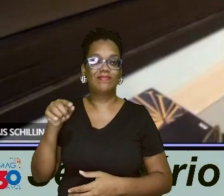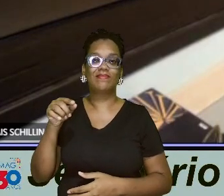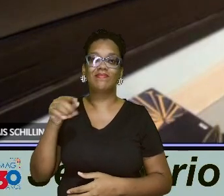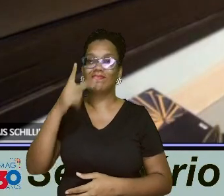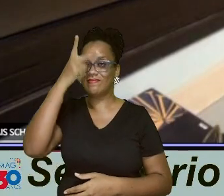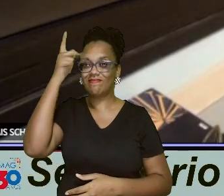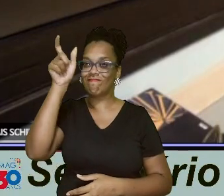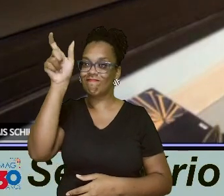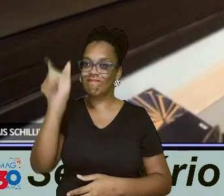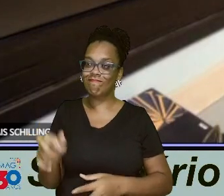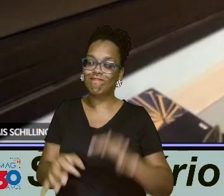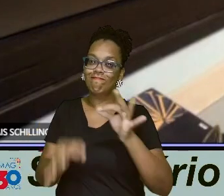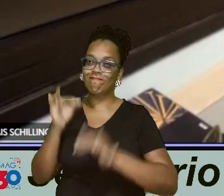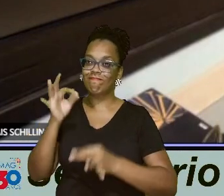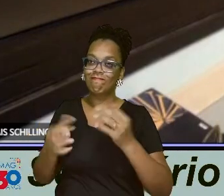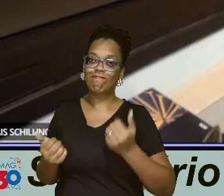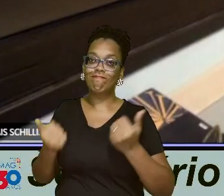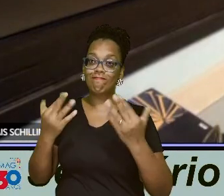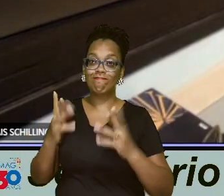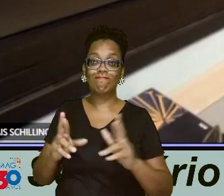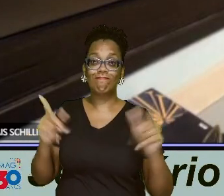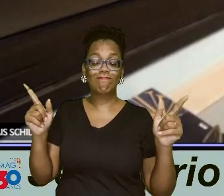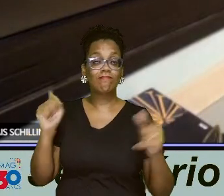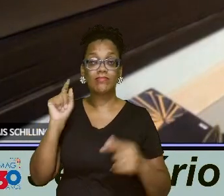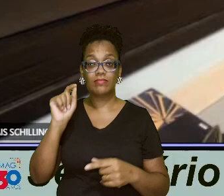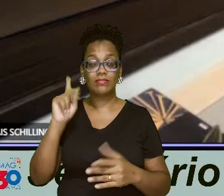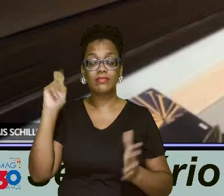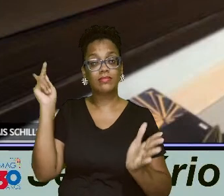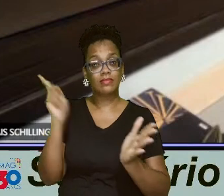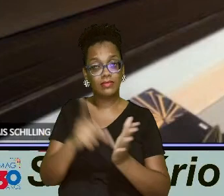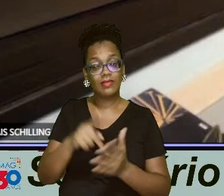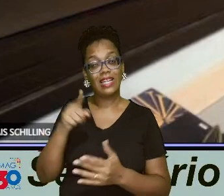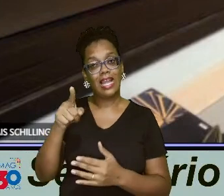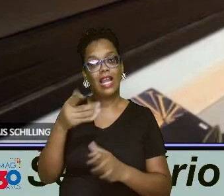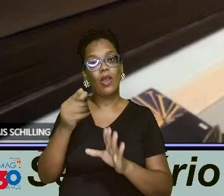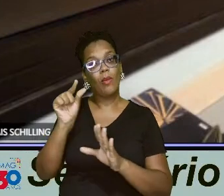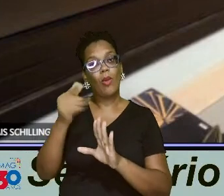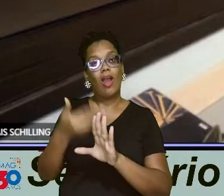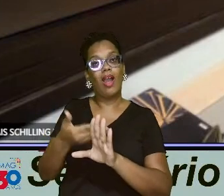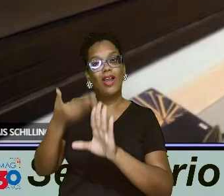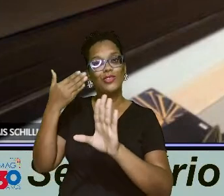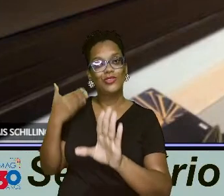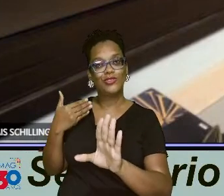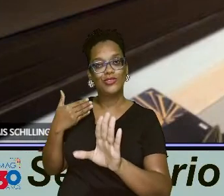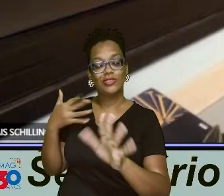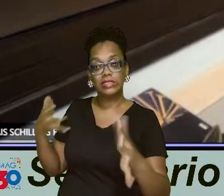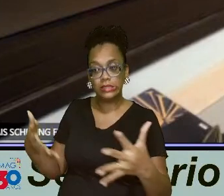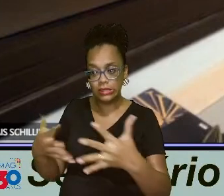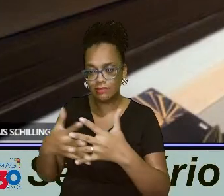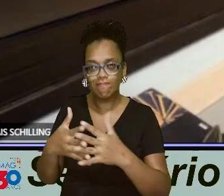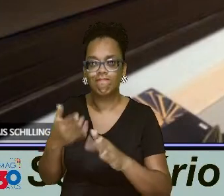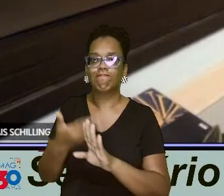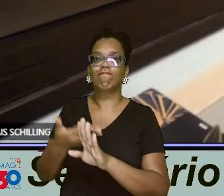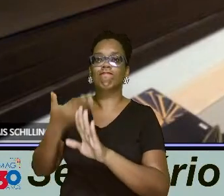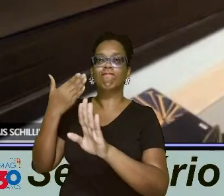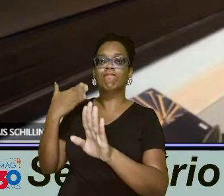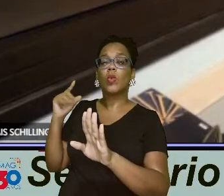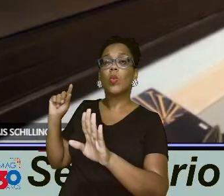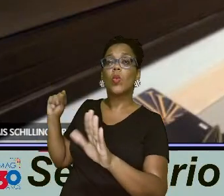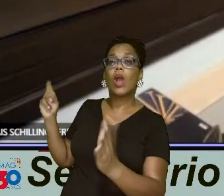julgado traga de diferente seja o fato de que ele vai um pouco antes do congestionamento e olha para aquilo que